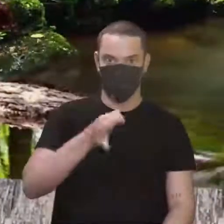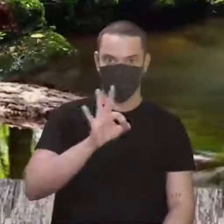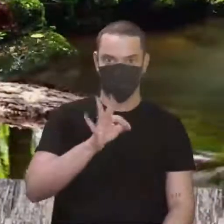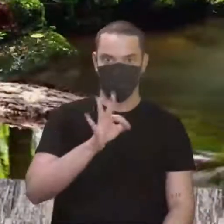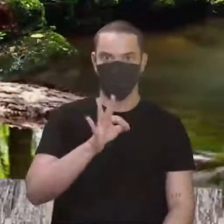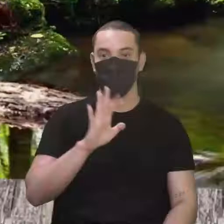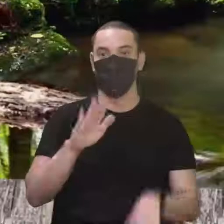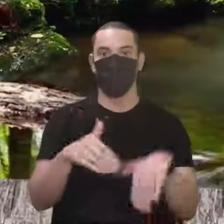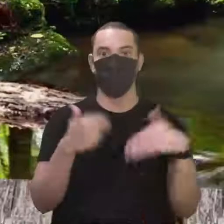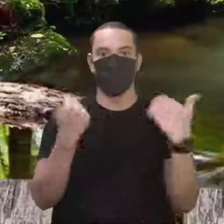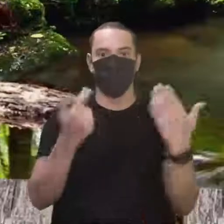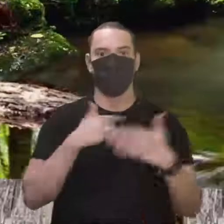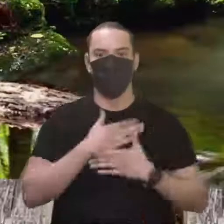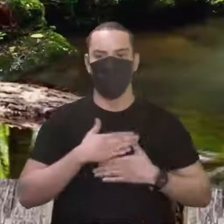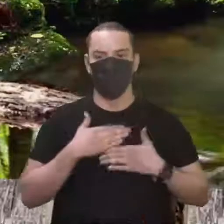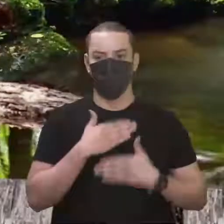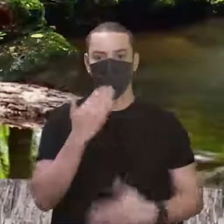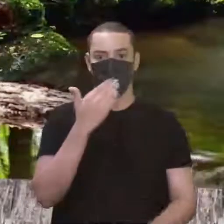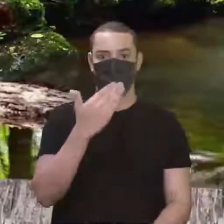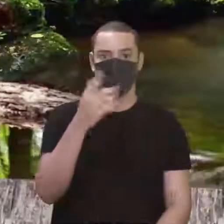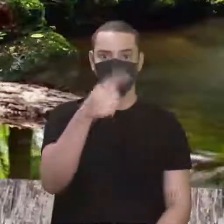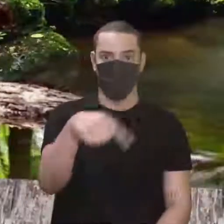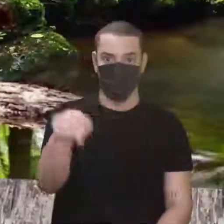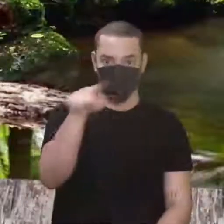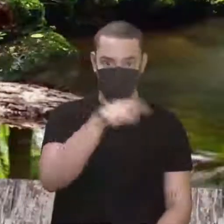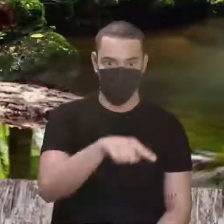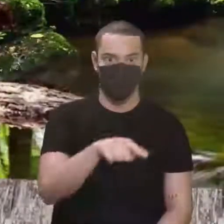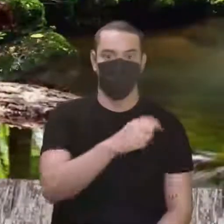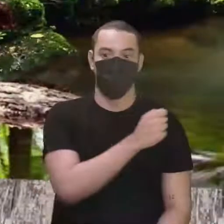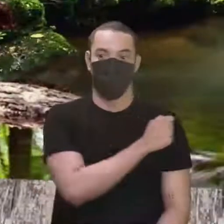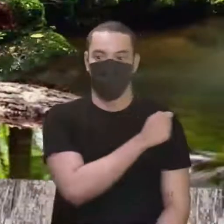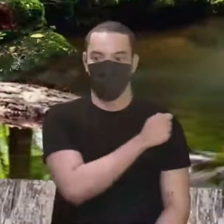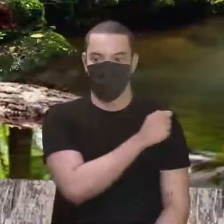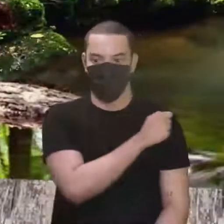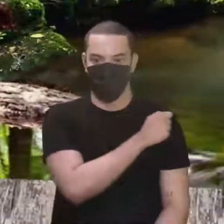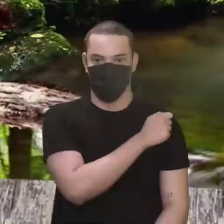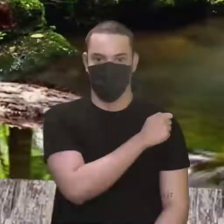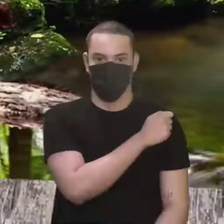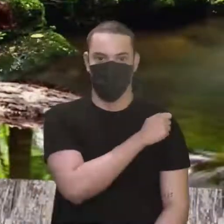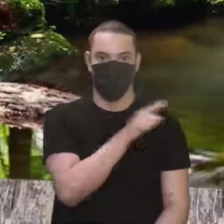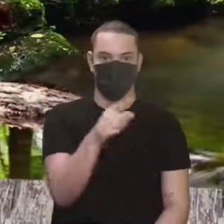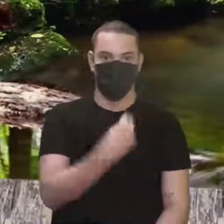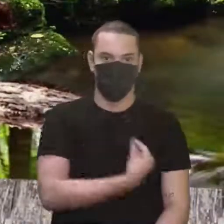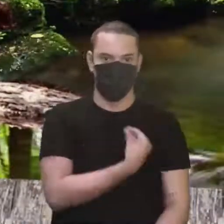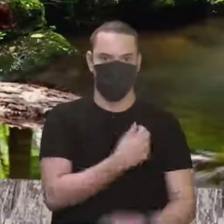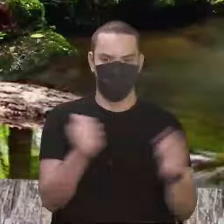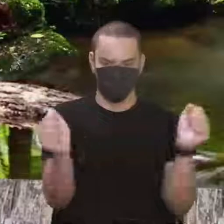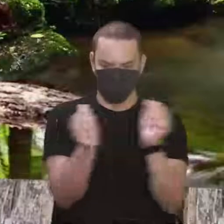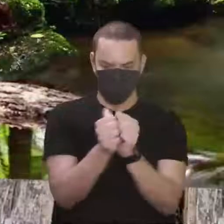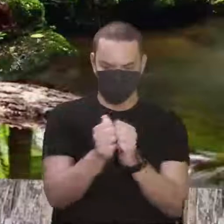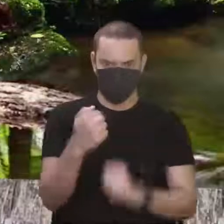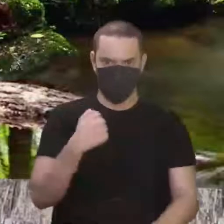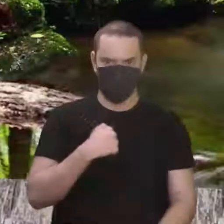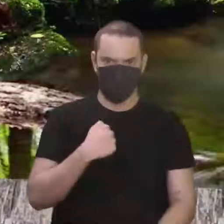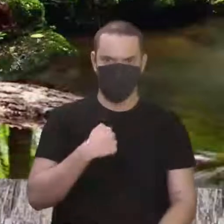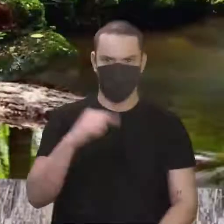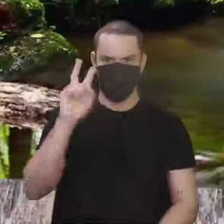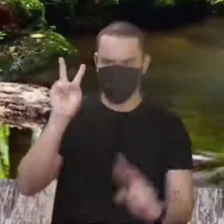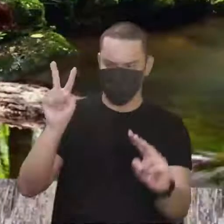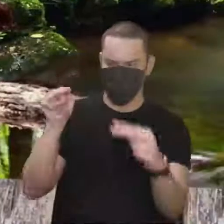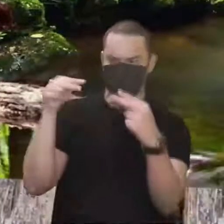correto? Então, eu gostaria de pedir a você, caro aluno, que está aí juntinho comigo, me